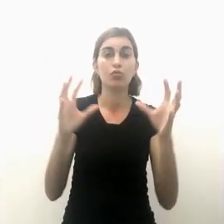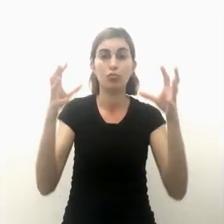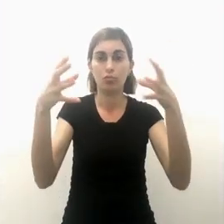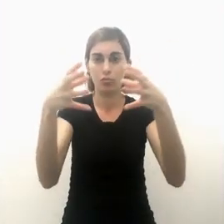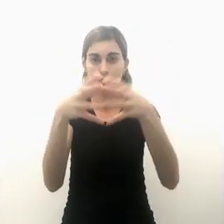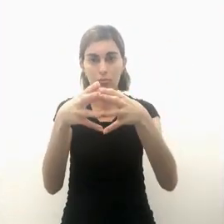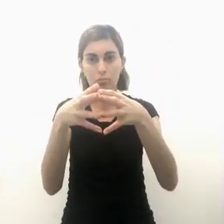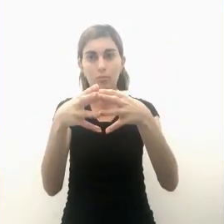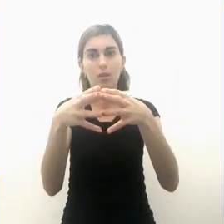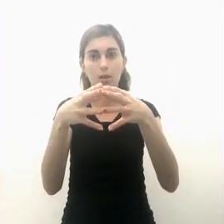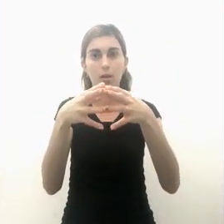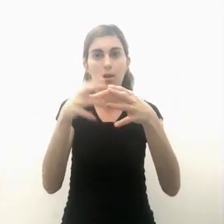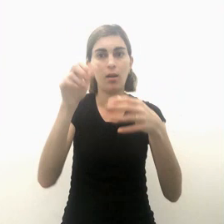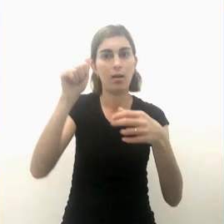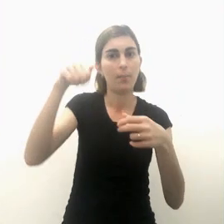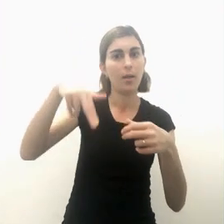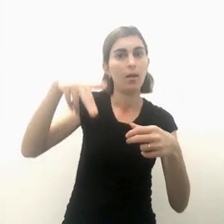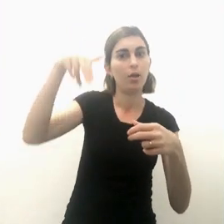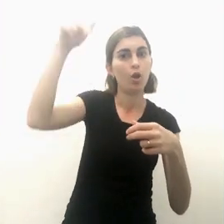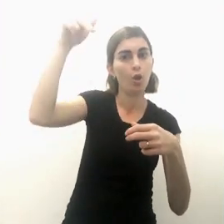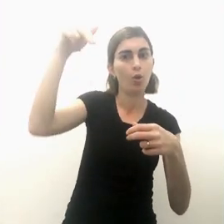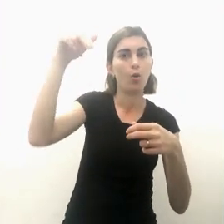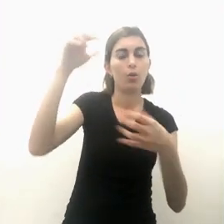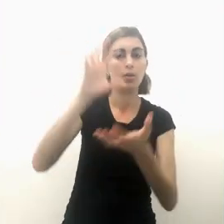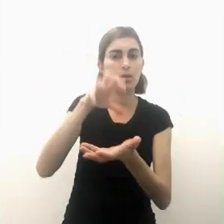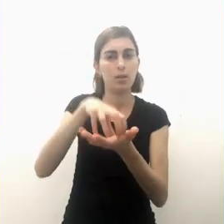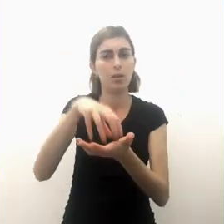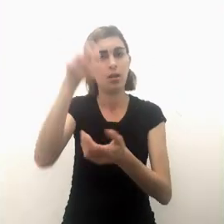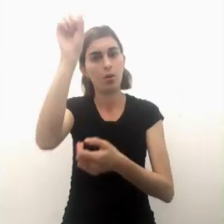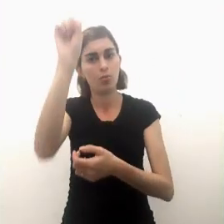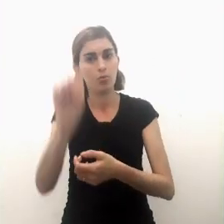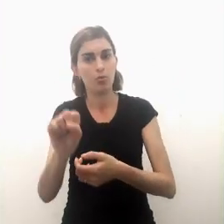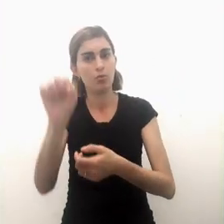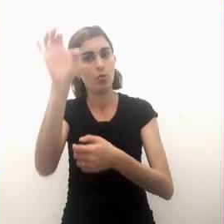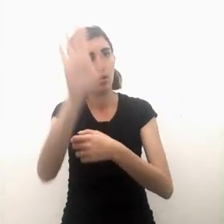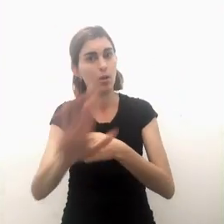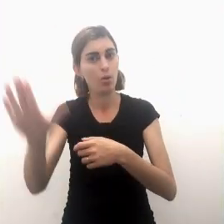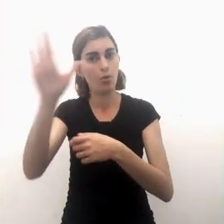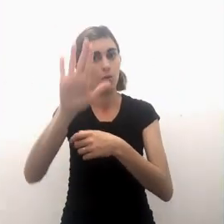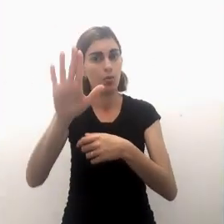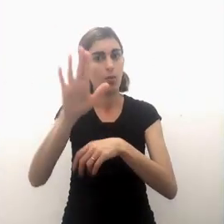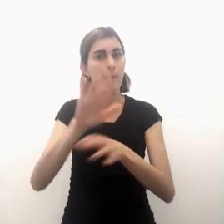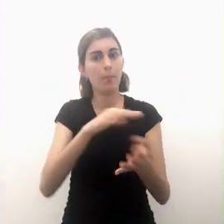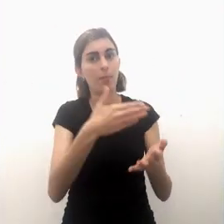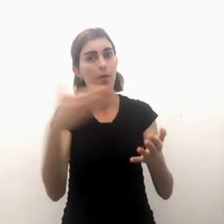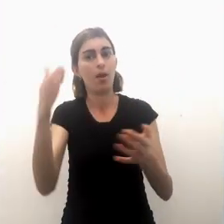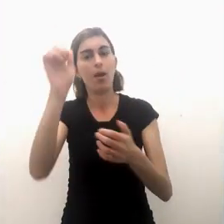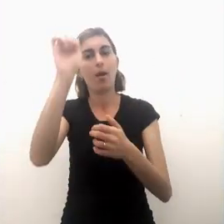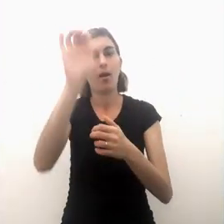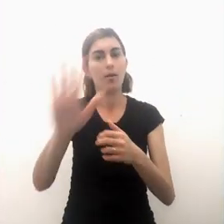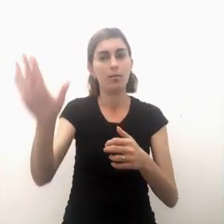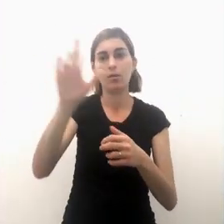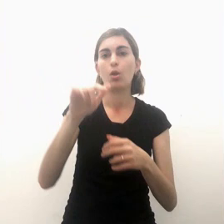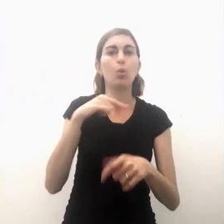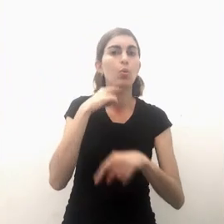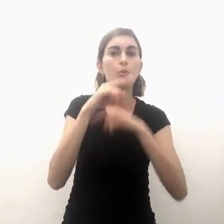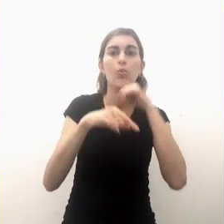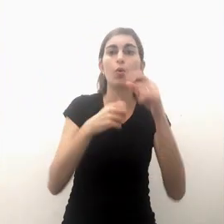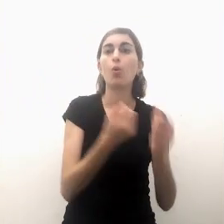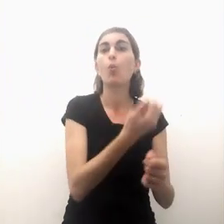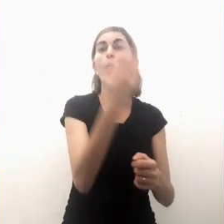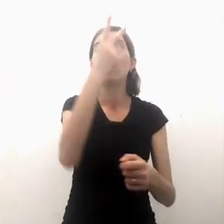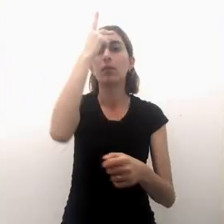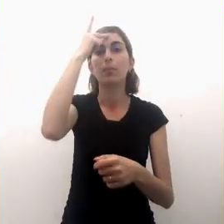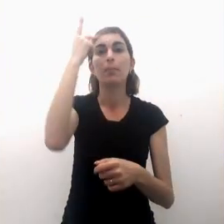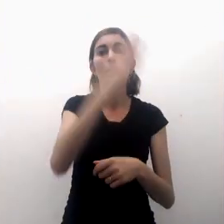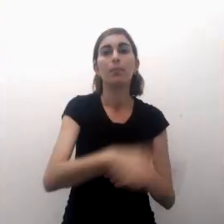juntar aí América do Norte, América Central, América do Sul, Europa e partes da Ásia, não chega a quantidade